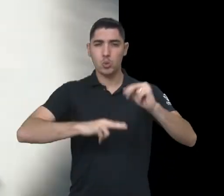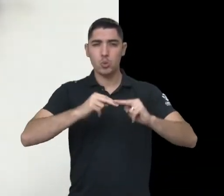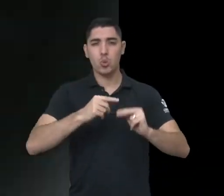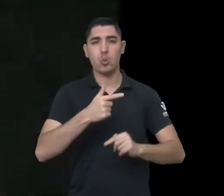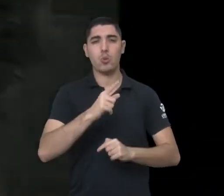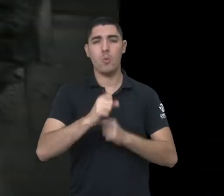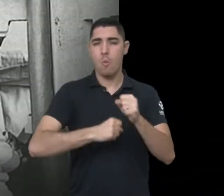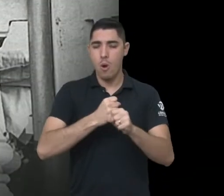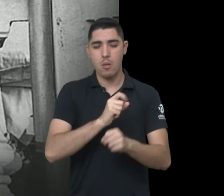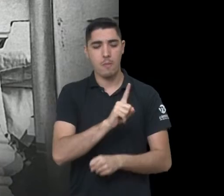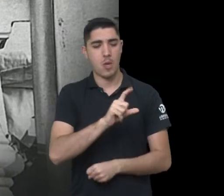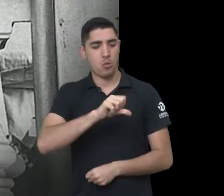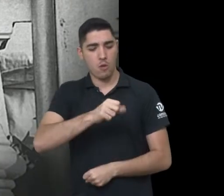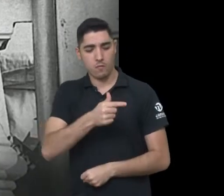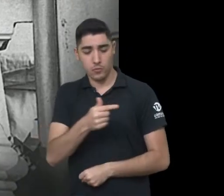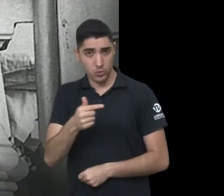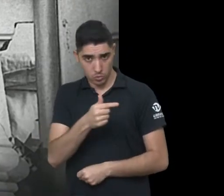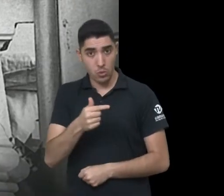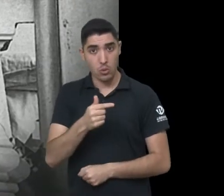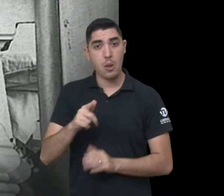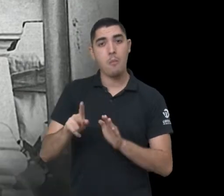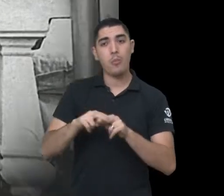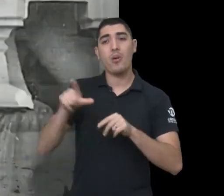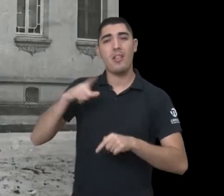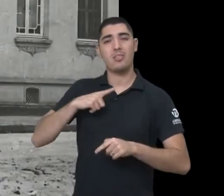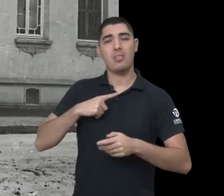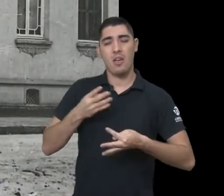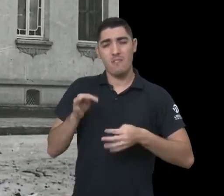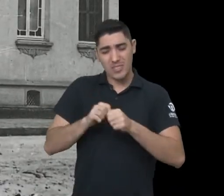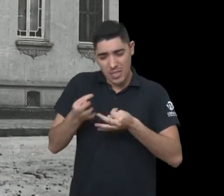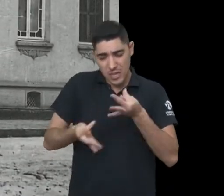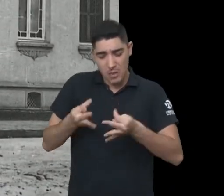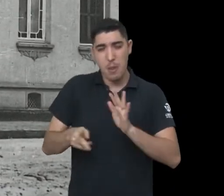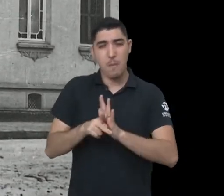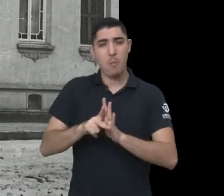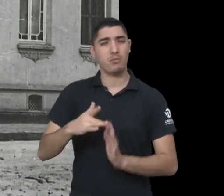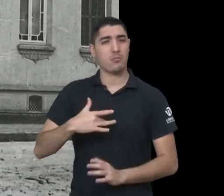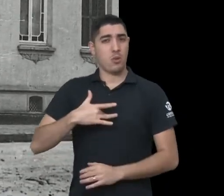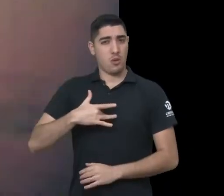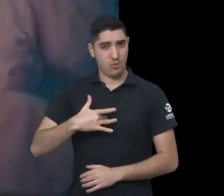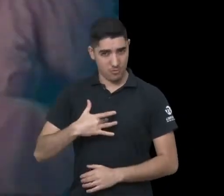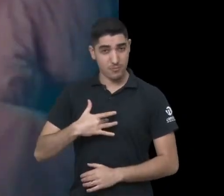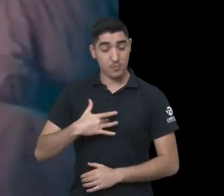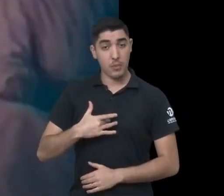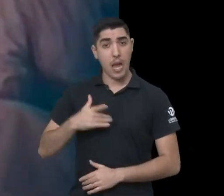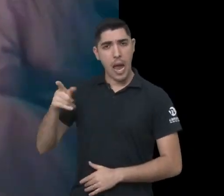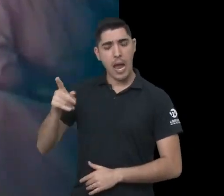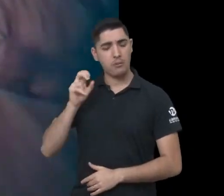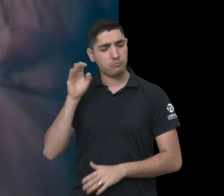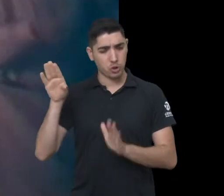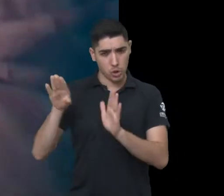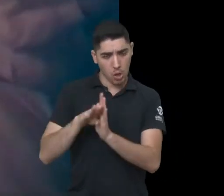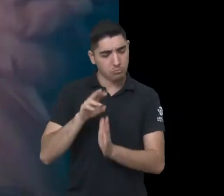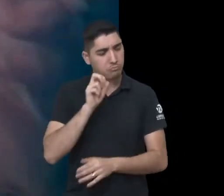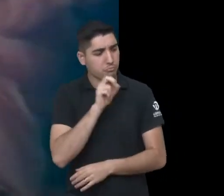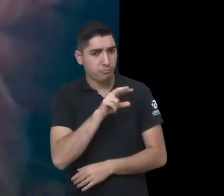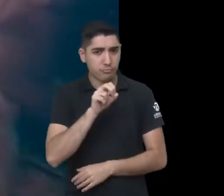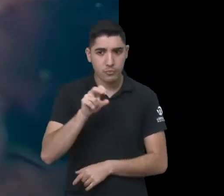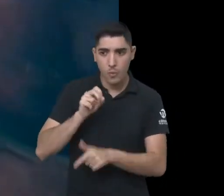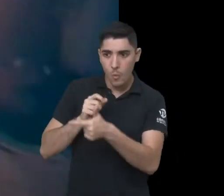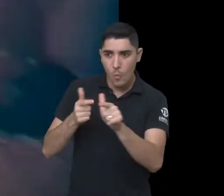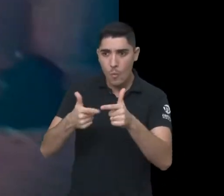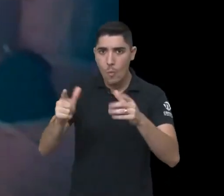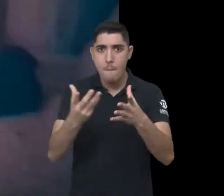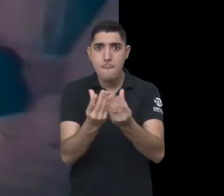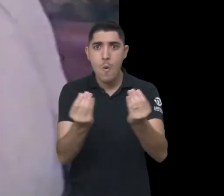de 1922, aos 21 anos, para tratar de uma tuberculose. Ao presenciar a situação que se